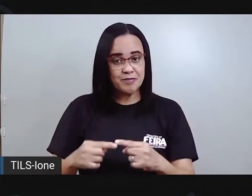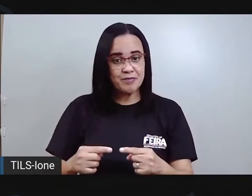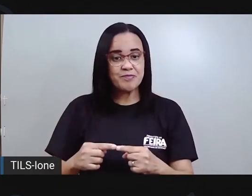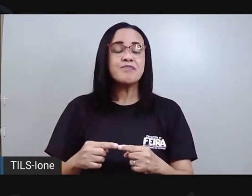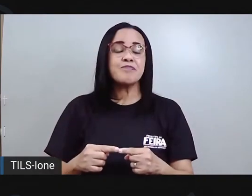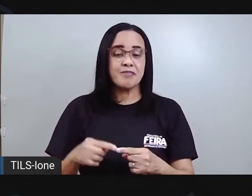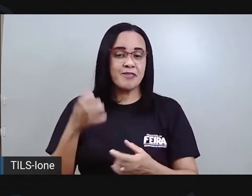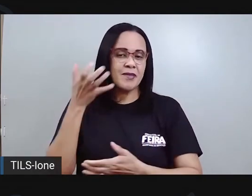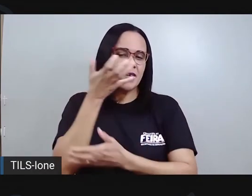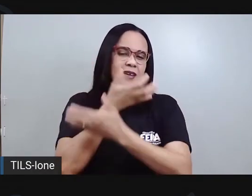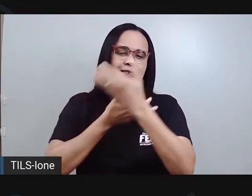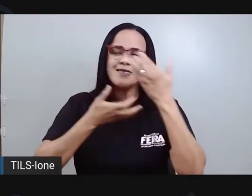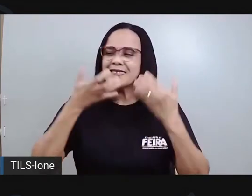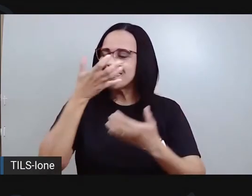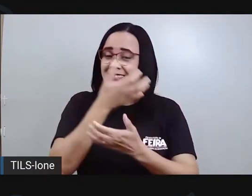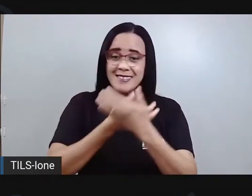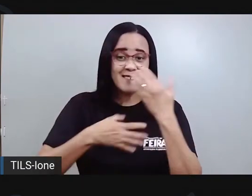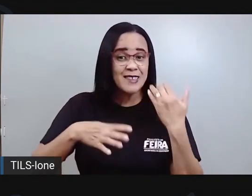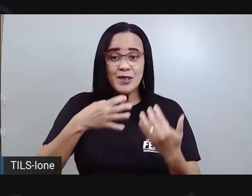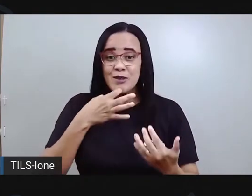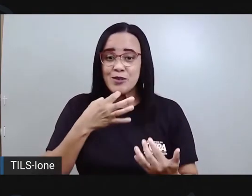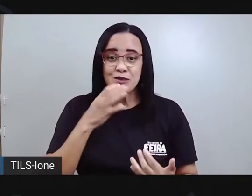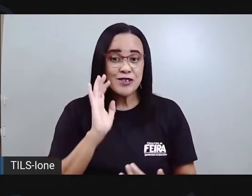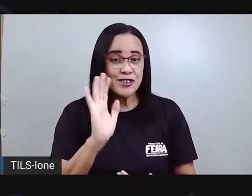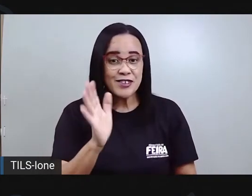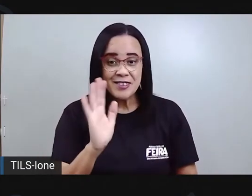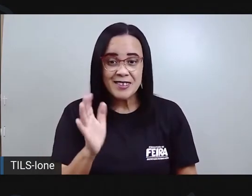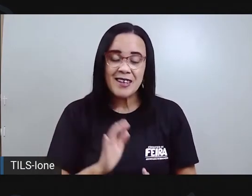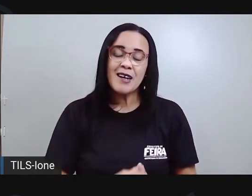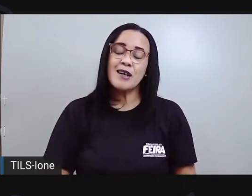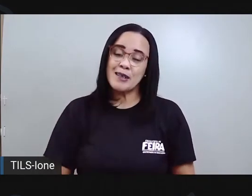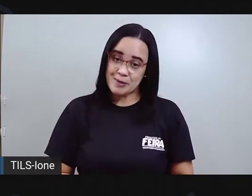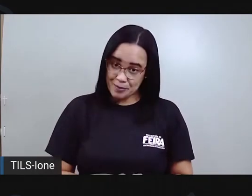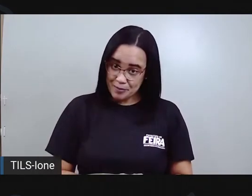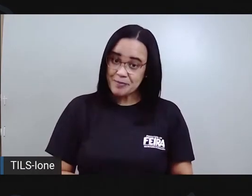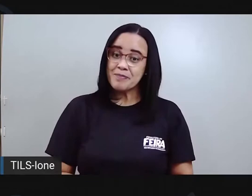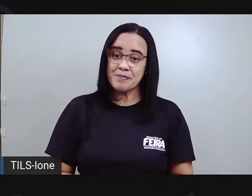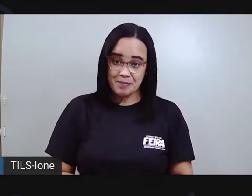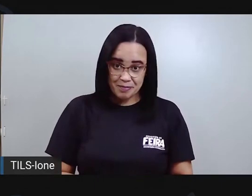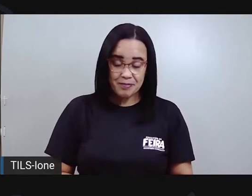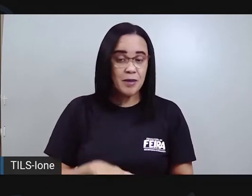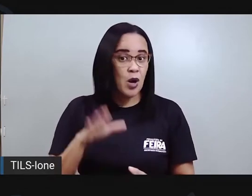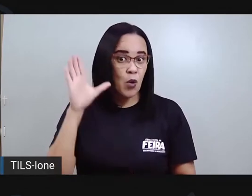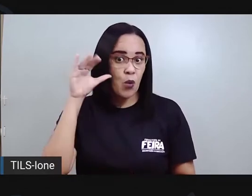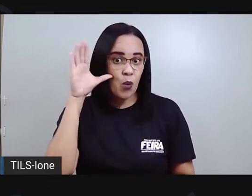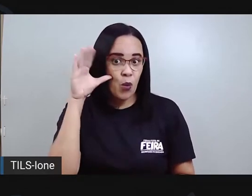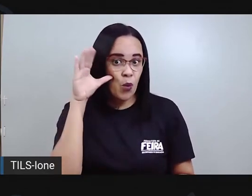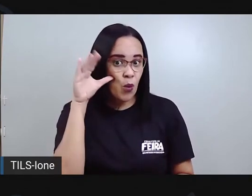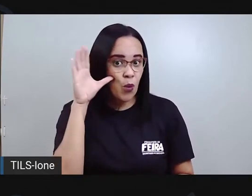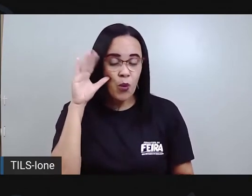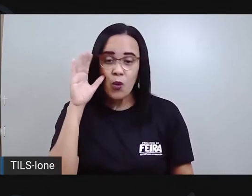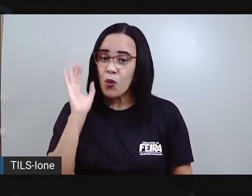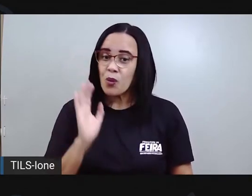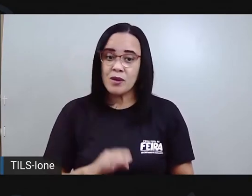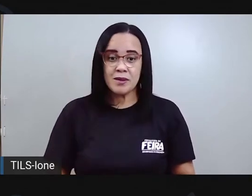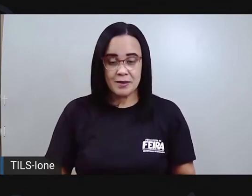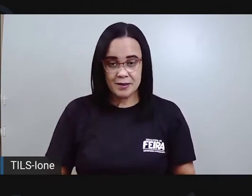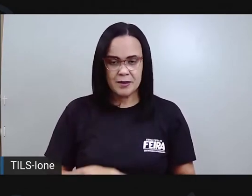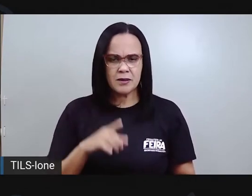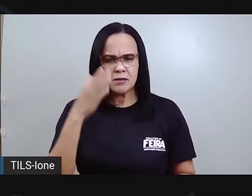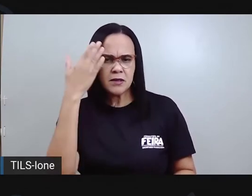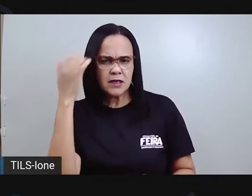canções que já conhecemos. Ah, eu adorei descobrir essa curiosidade. Você sabia que no